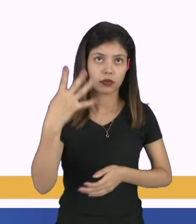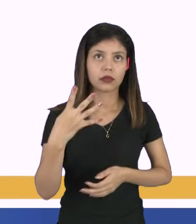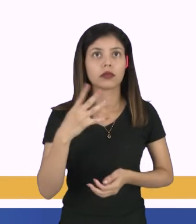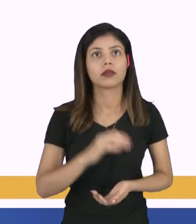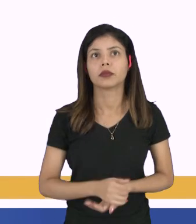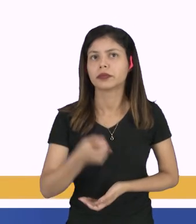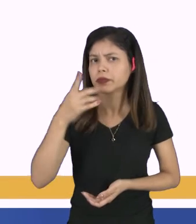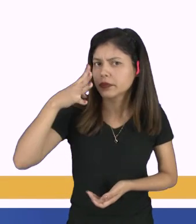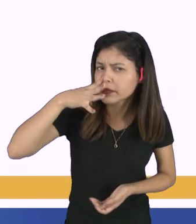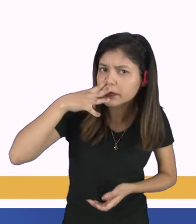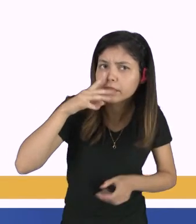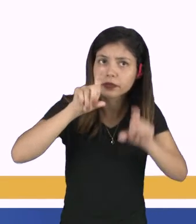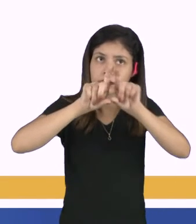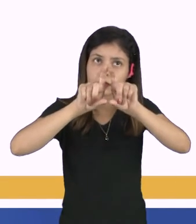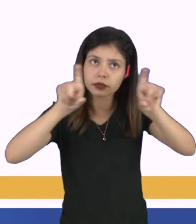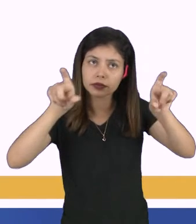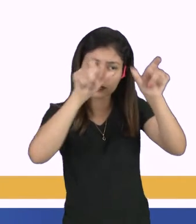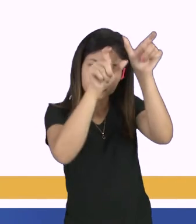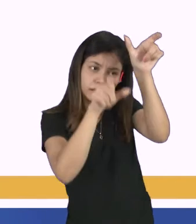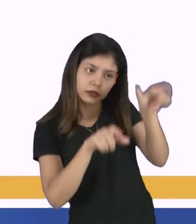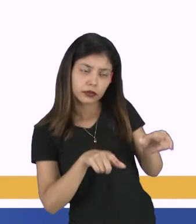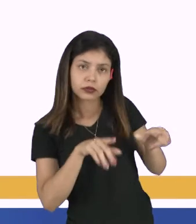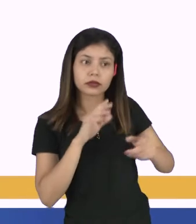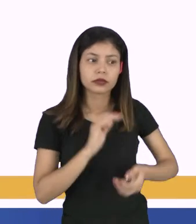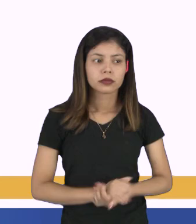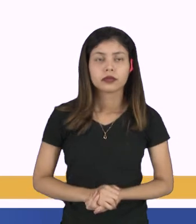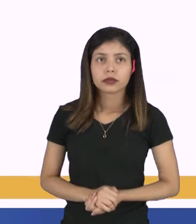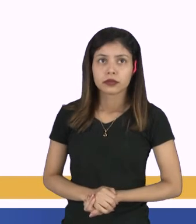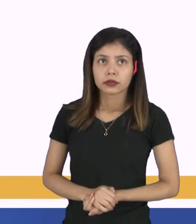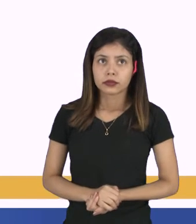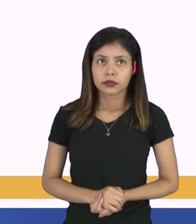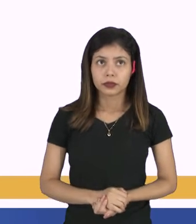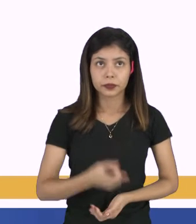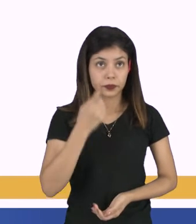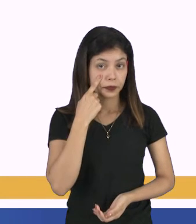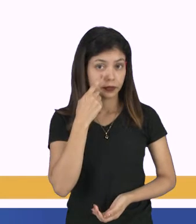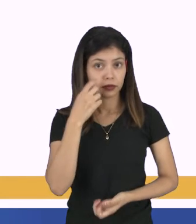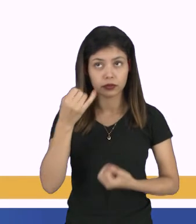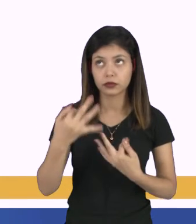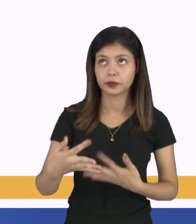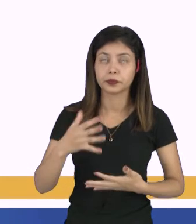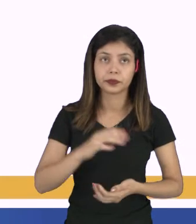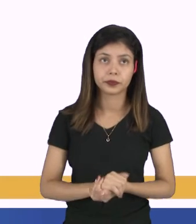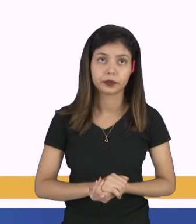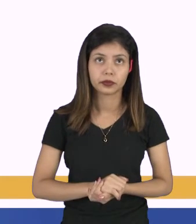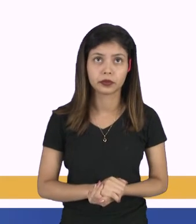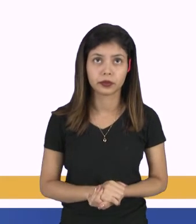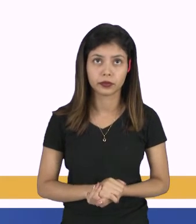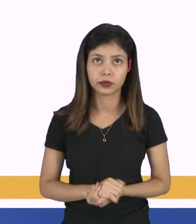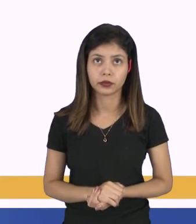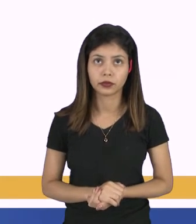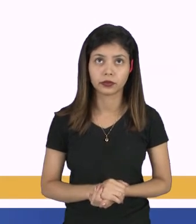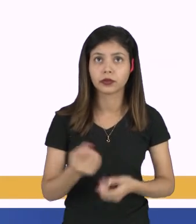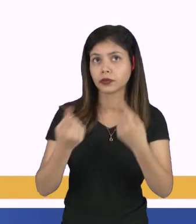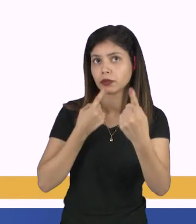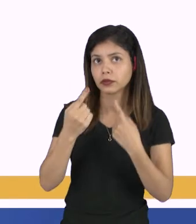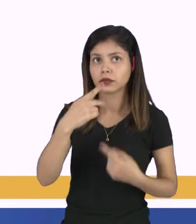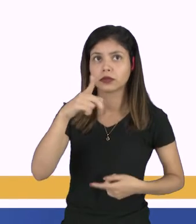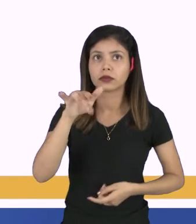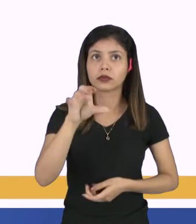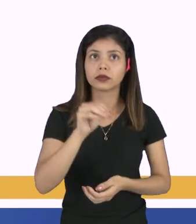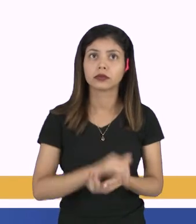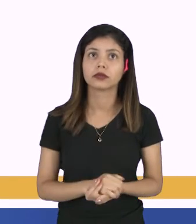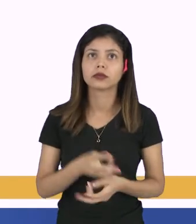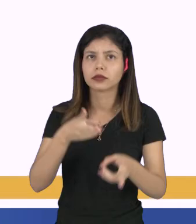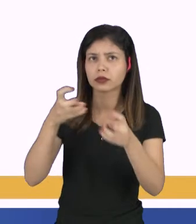Exercício 4. Observe a tirinha a seguir, né? Aqui nós temos uma tirinha e olha o que ela diz aí. Na conversa entre